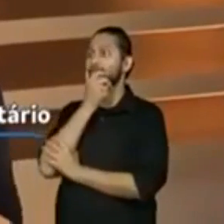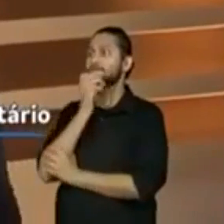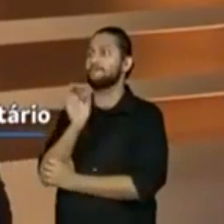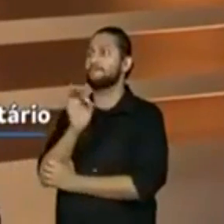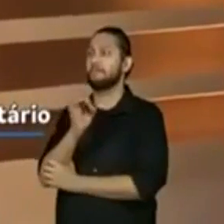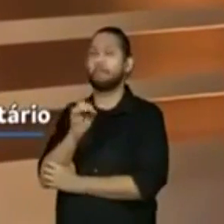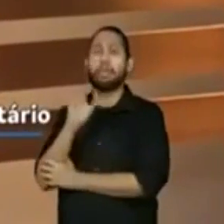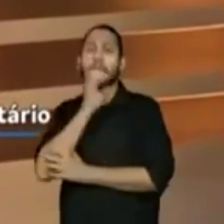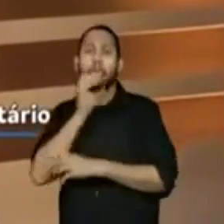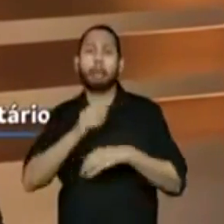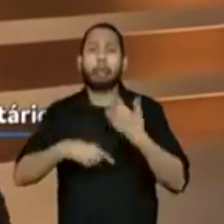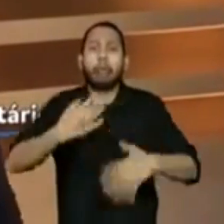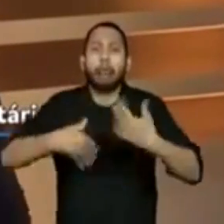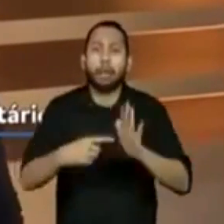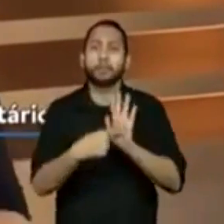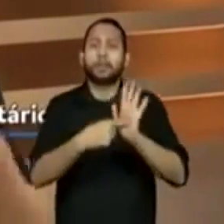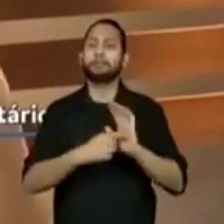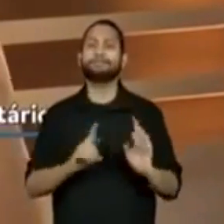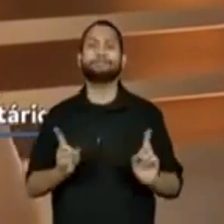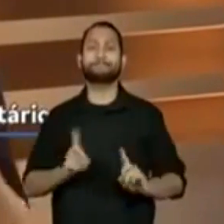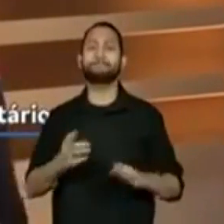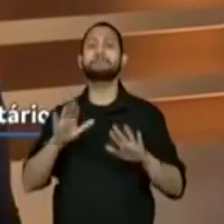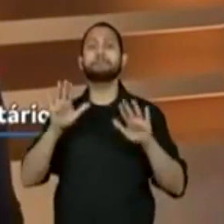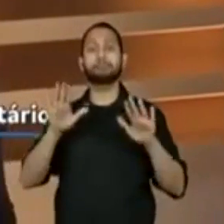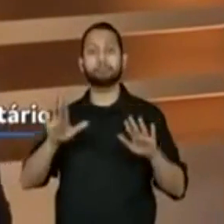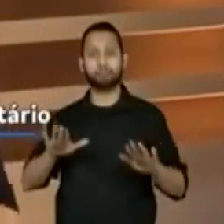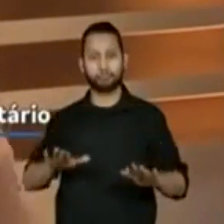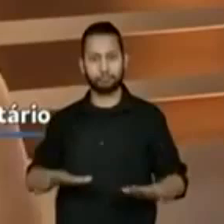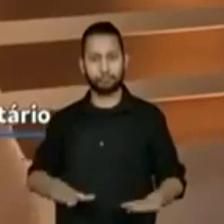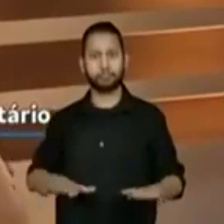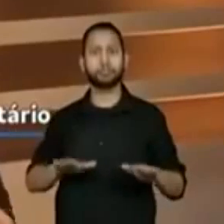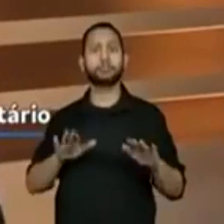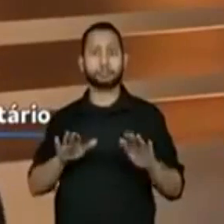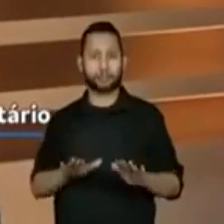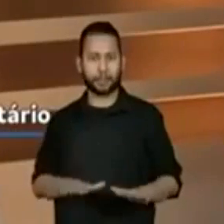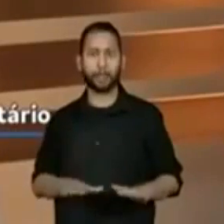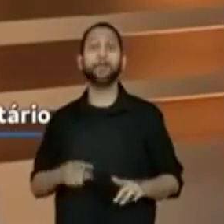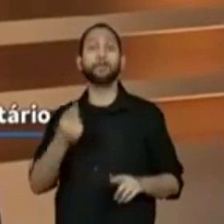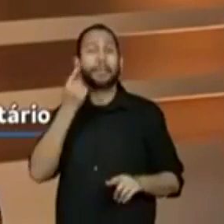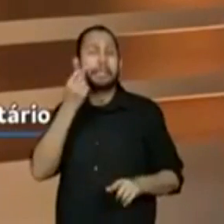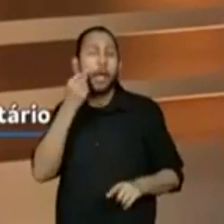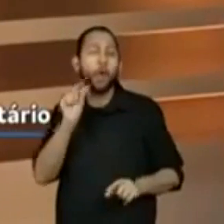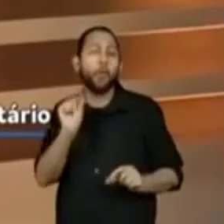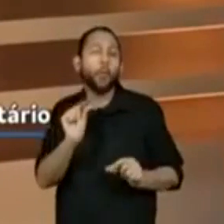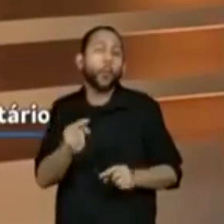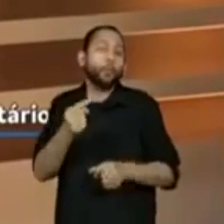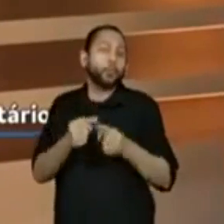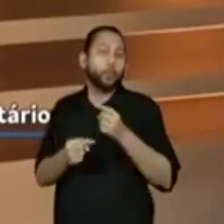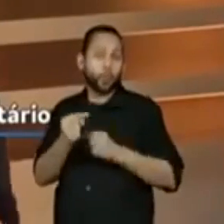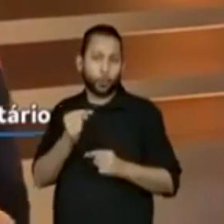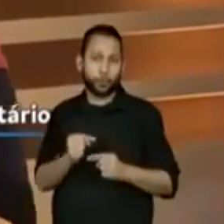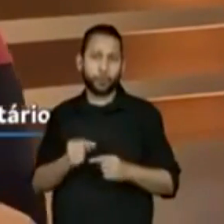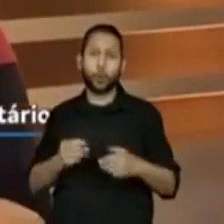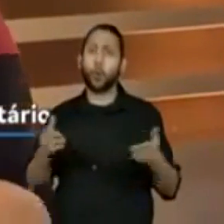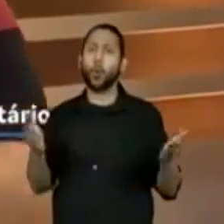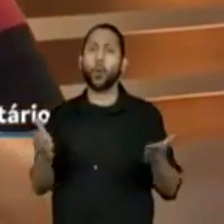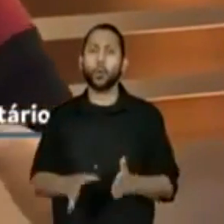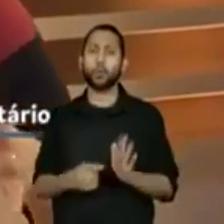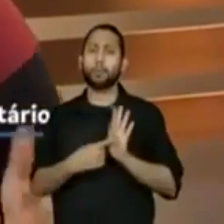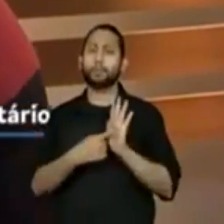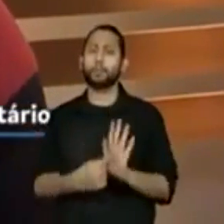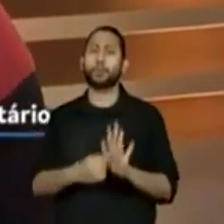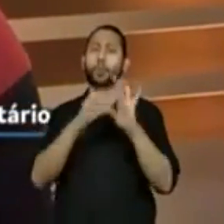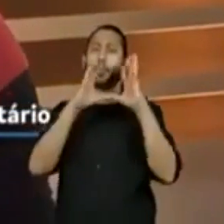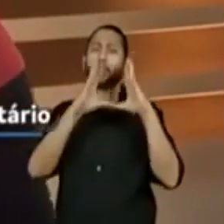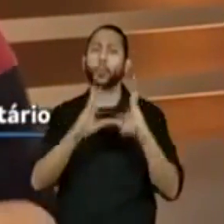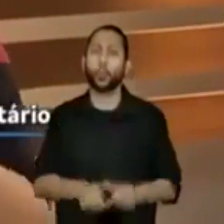para fazer correndo esse tipo de coisa. Que a gente tem que fazer com calma, que a gente tem que voltar. Então, provavelmente, hoje eu não vou conseguir passar todos